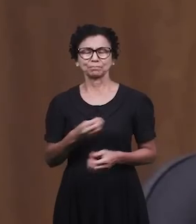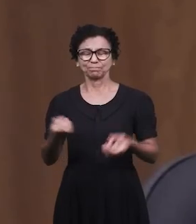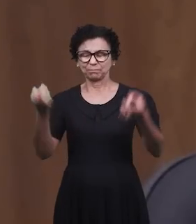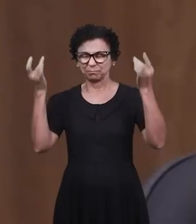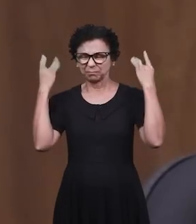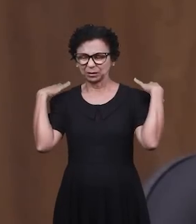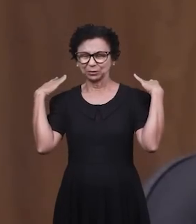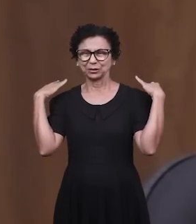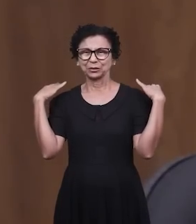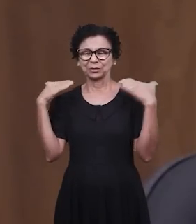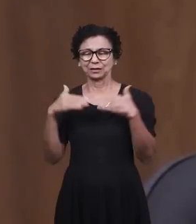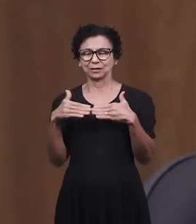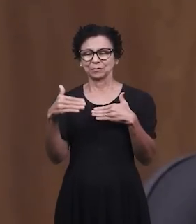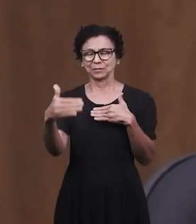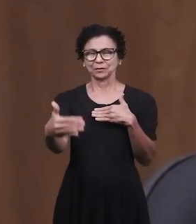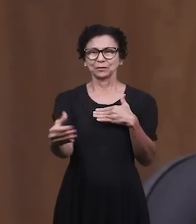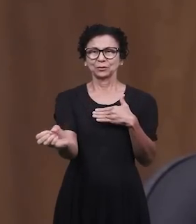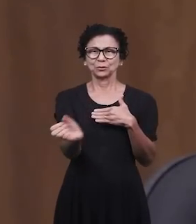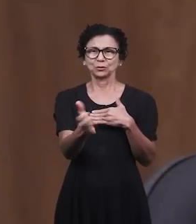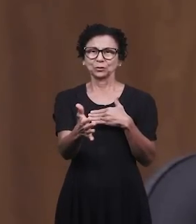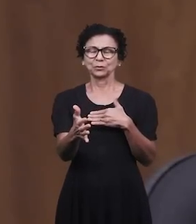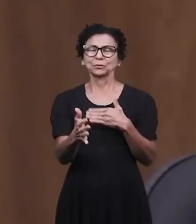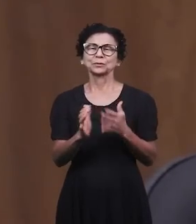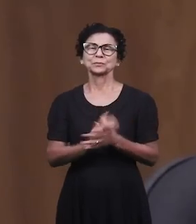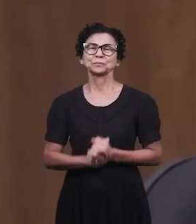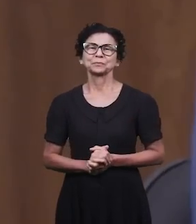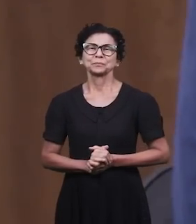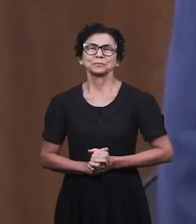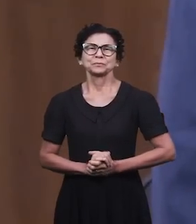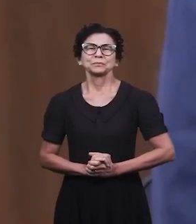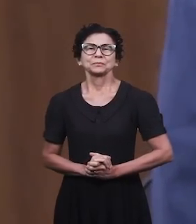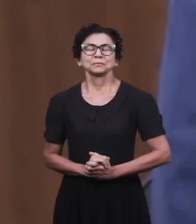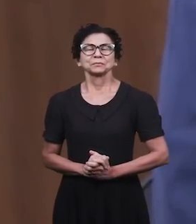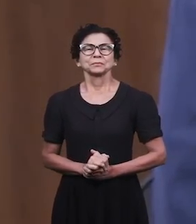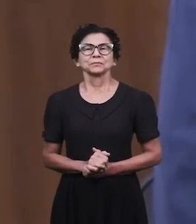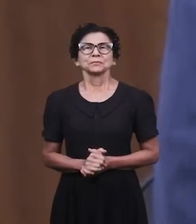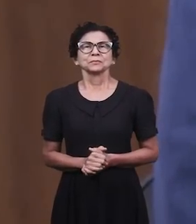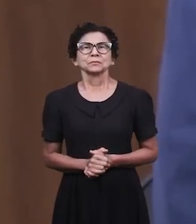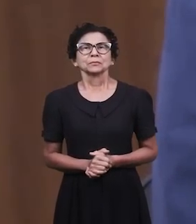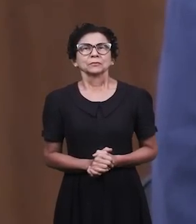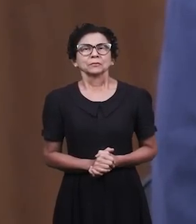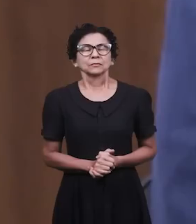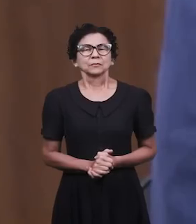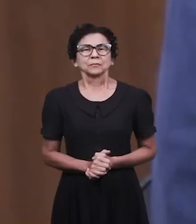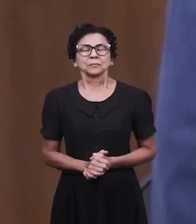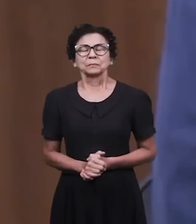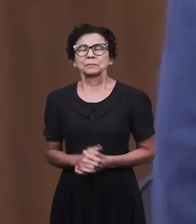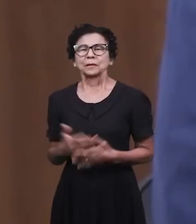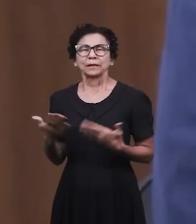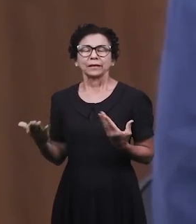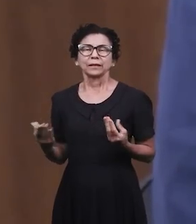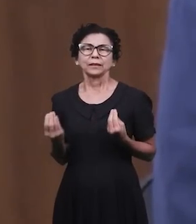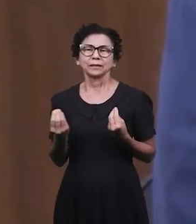sim, ele vai ser batizado. Aí, feito isso, fez essa primeira,